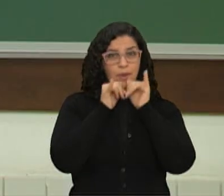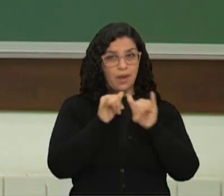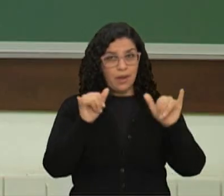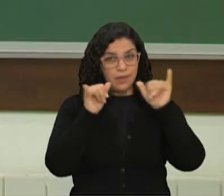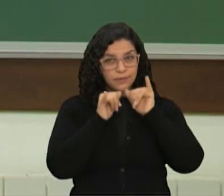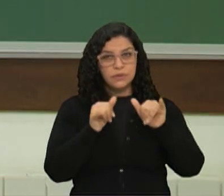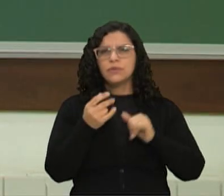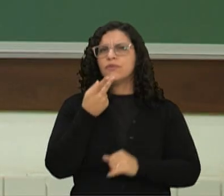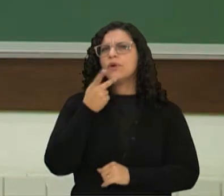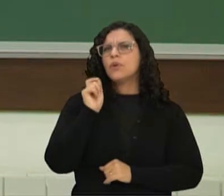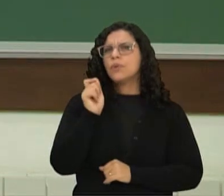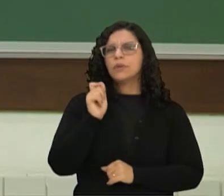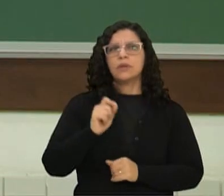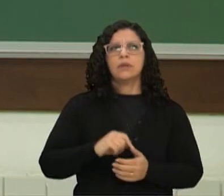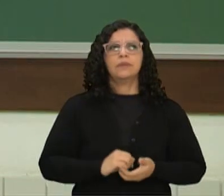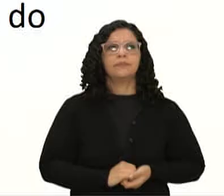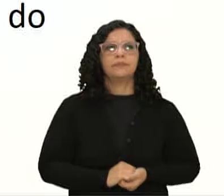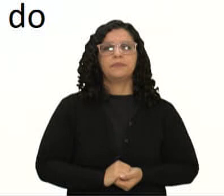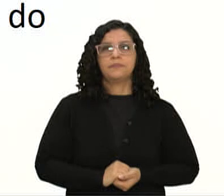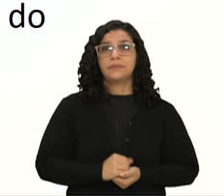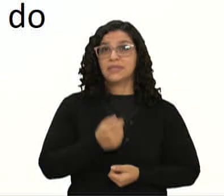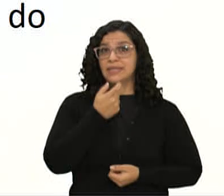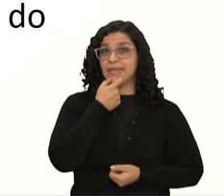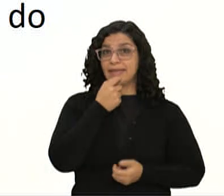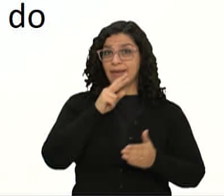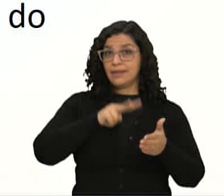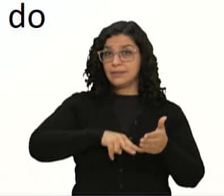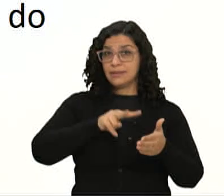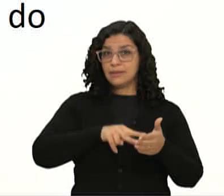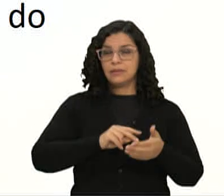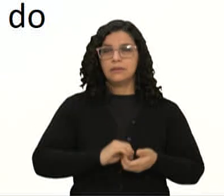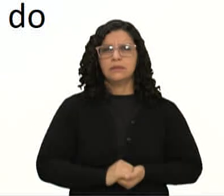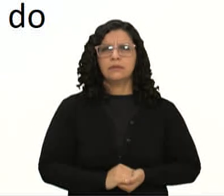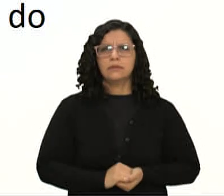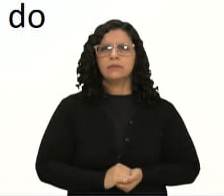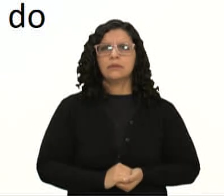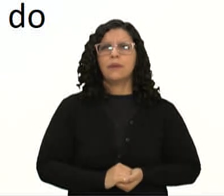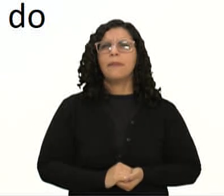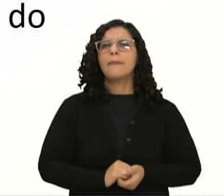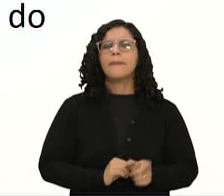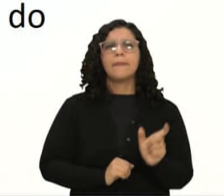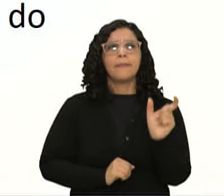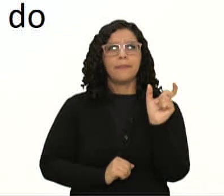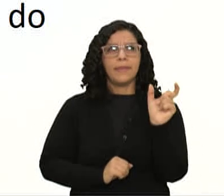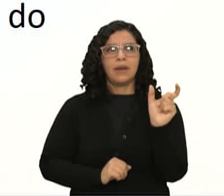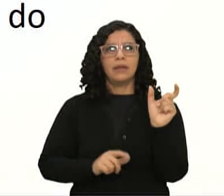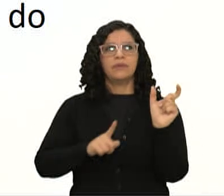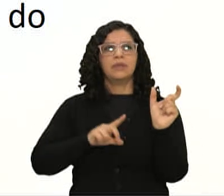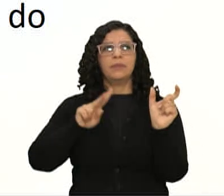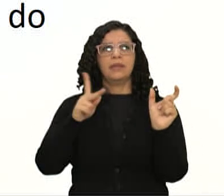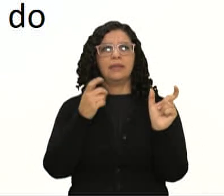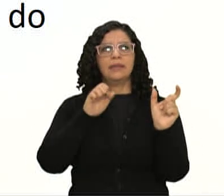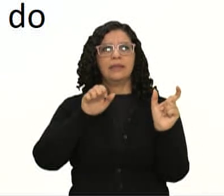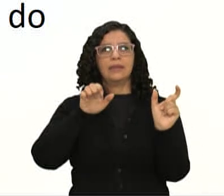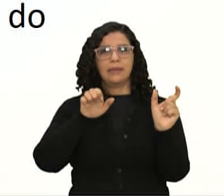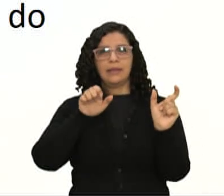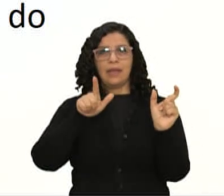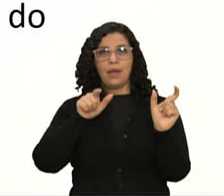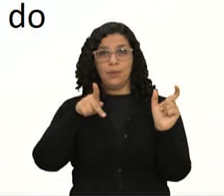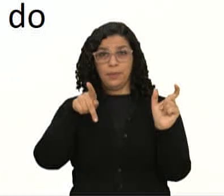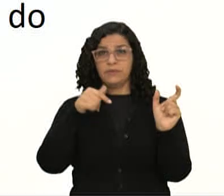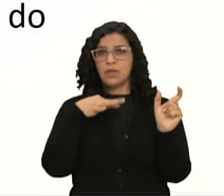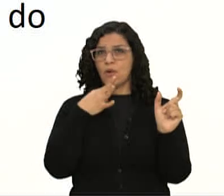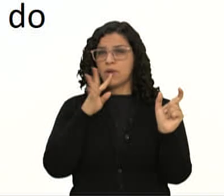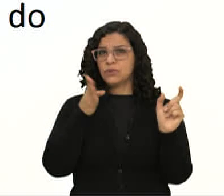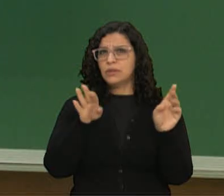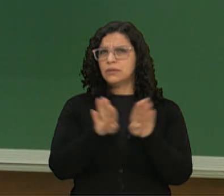e ele diz assim, né? Ó, two ways you can help. Ó, pela palavrinha help, que você já conhece, a gente já consegue